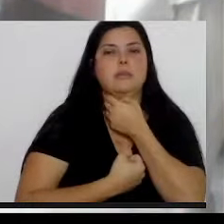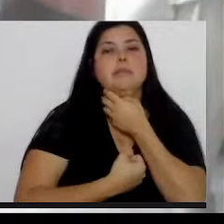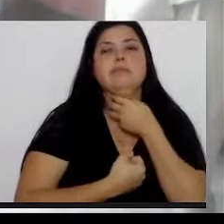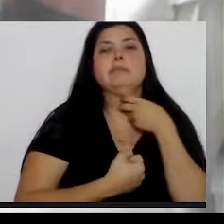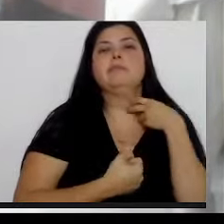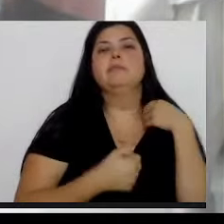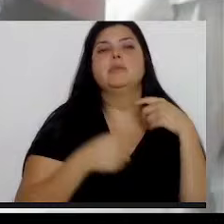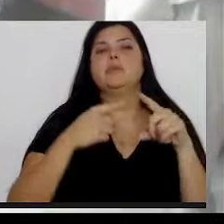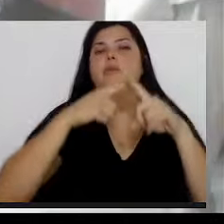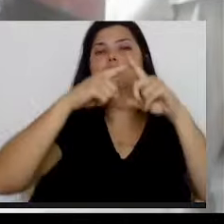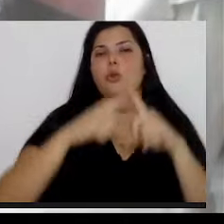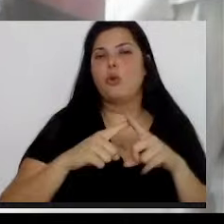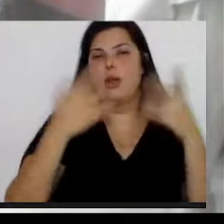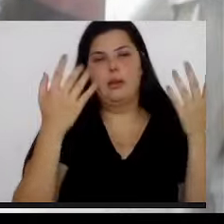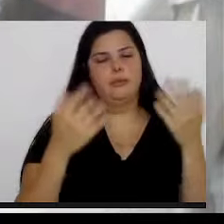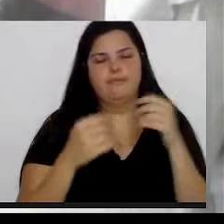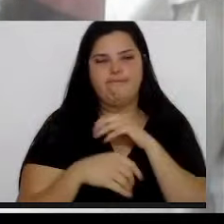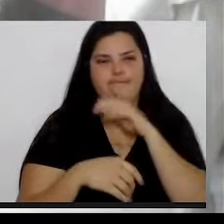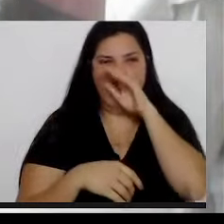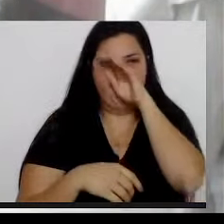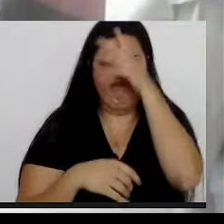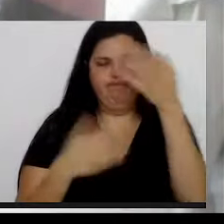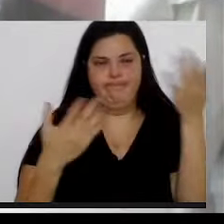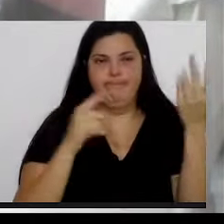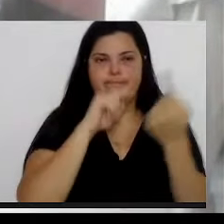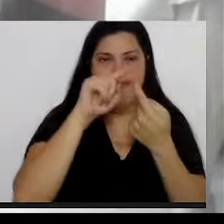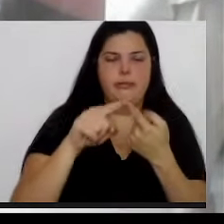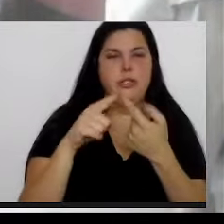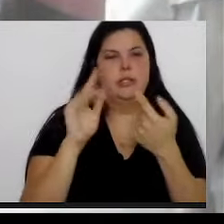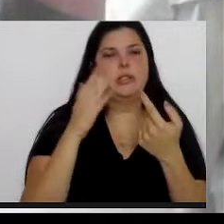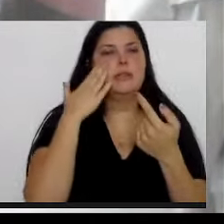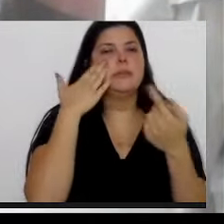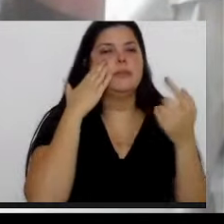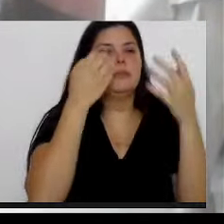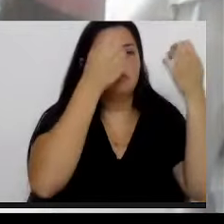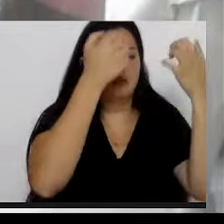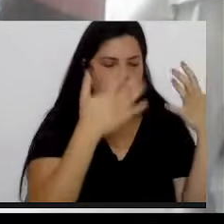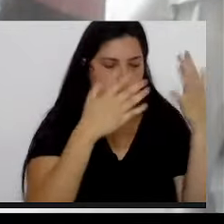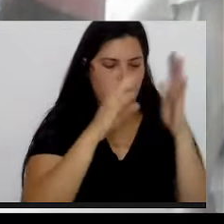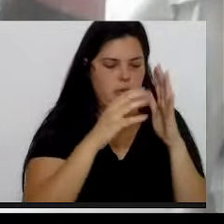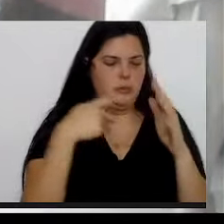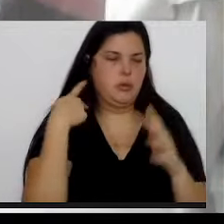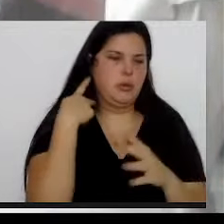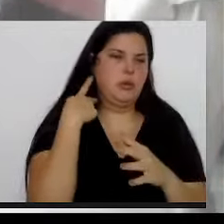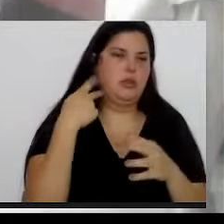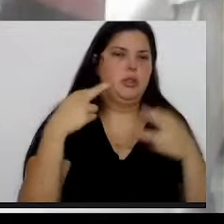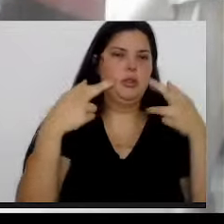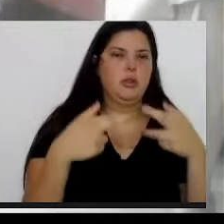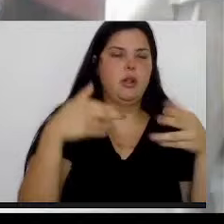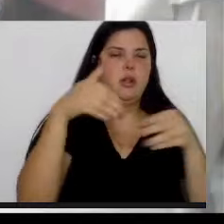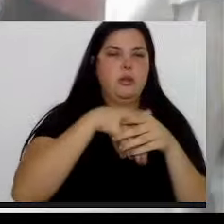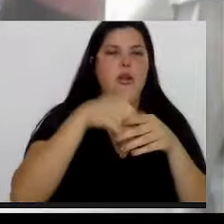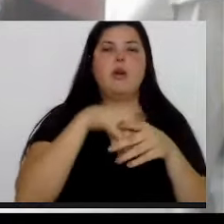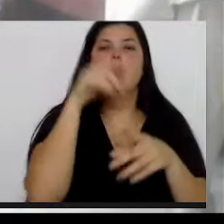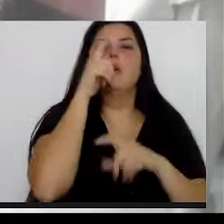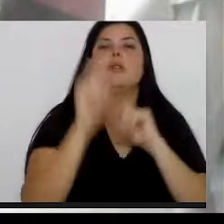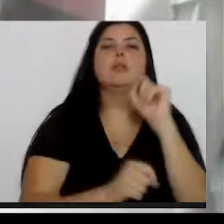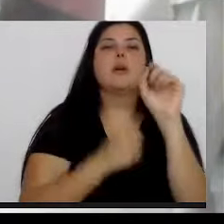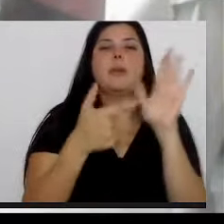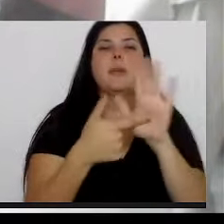teriam sido candidatas. Nesse sentido, como bem pontuou a Procuradoria Regional Eleitoral, os recorridos não conseguiram juntar nenhum